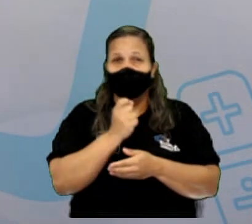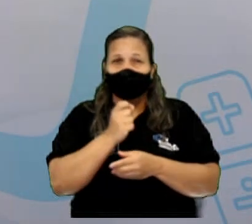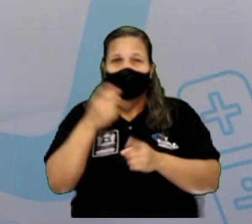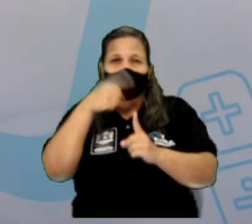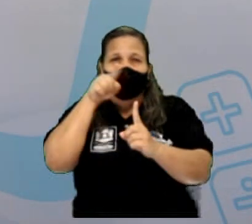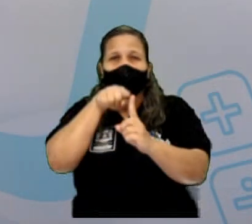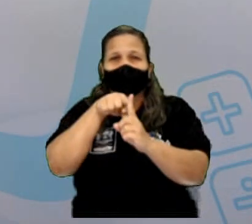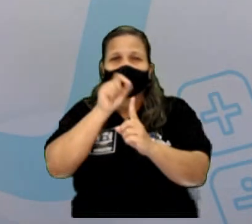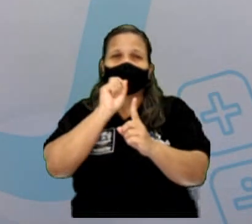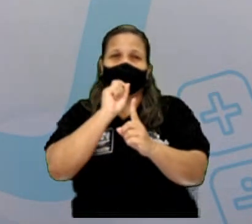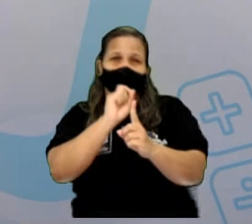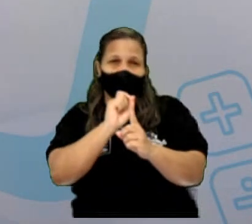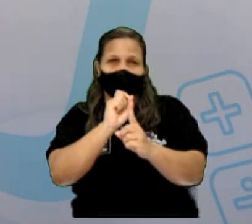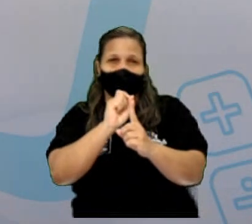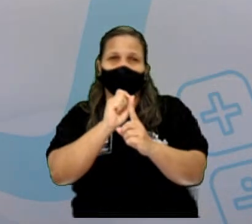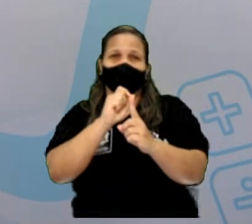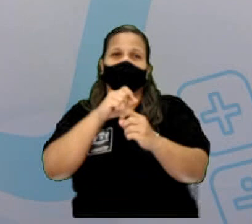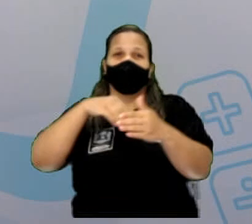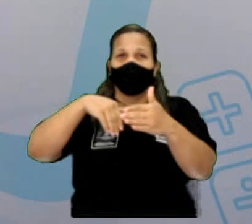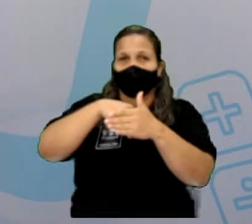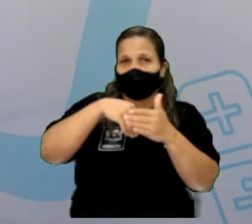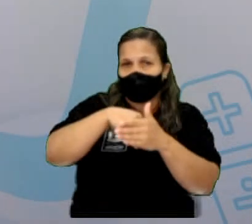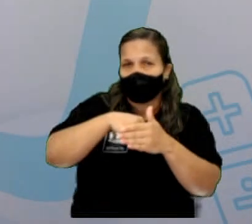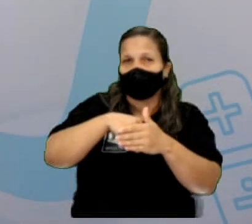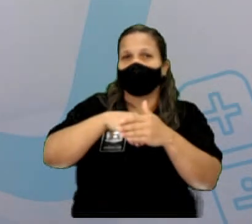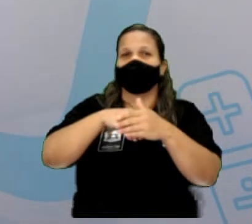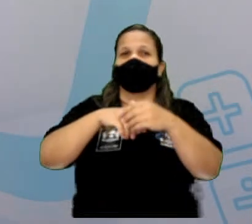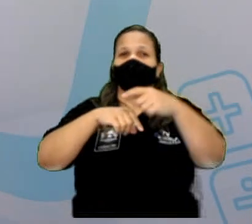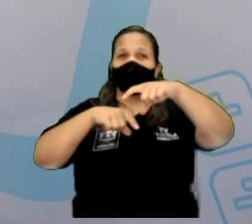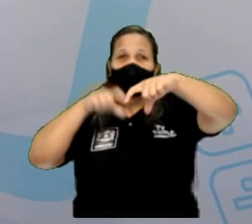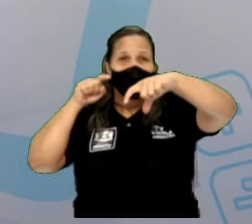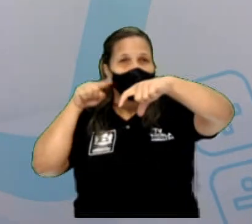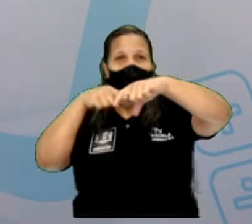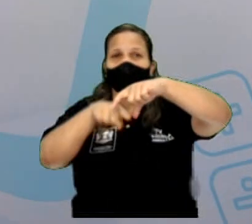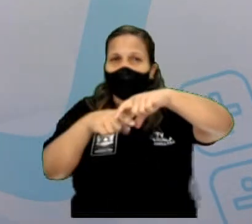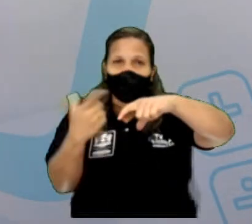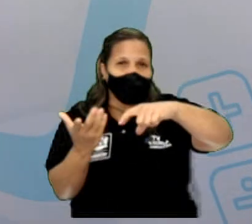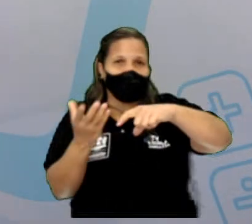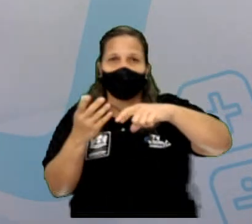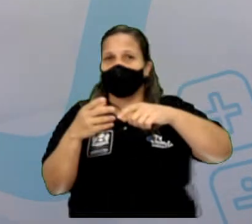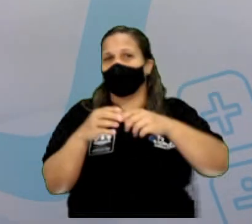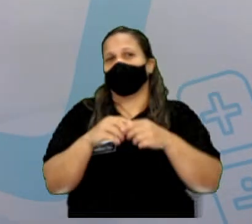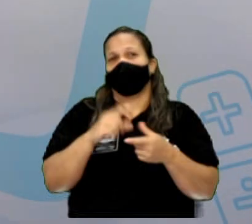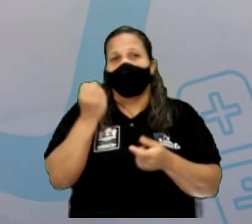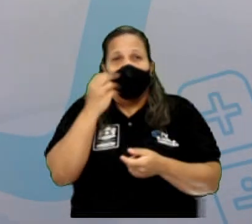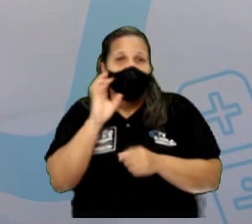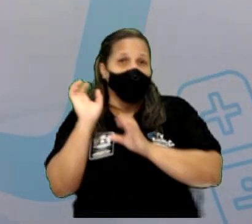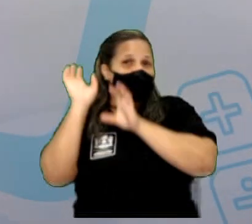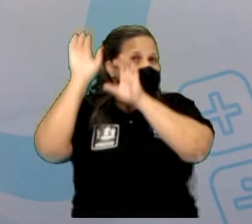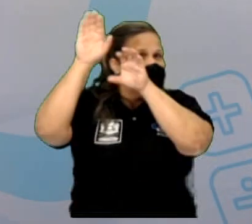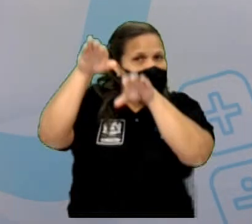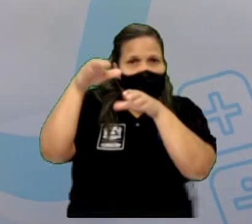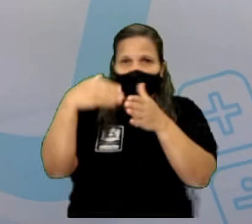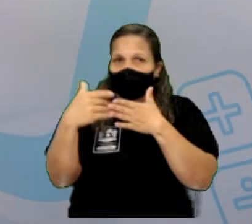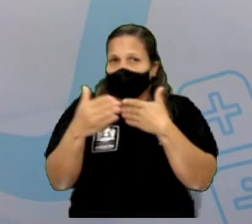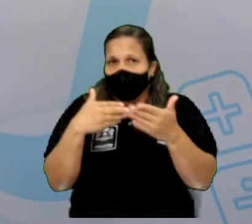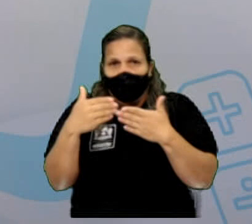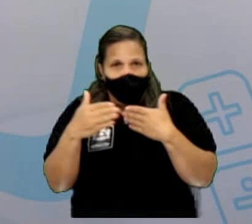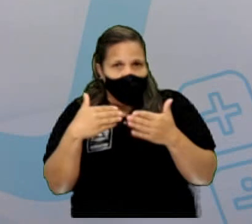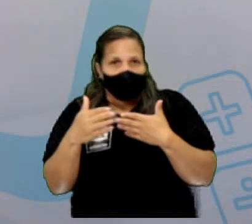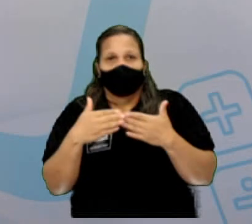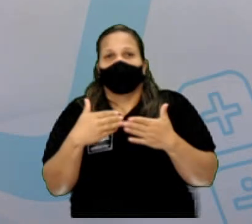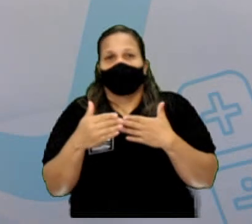barra, a cesta, a end zone e marcar o gol. Então, também no lugar de gol, você pode colocar marcar a